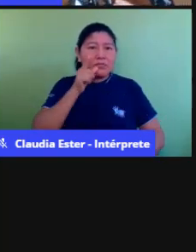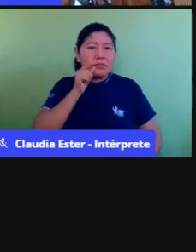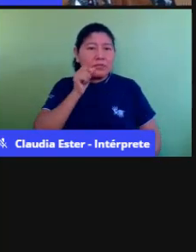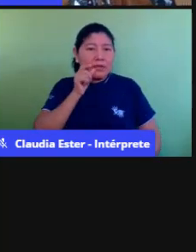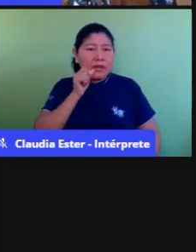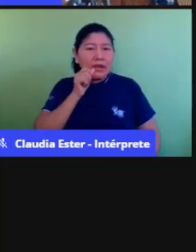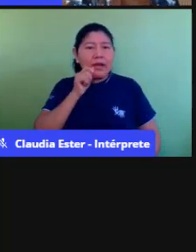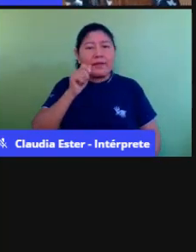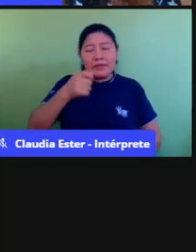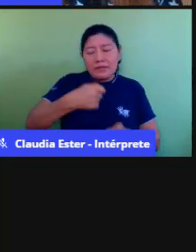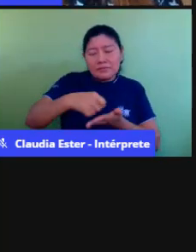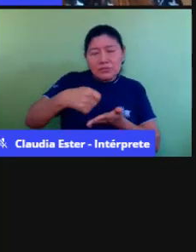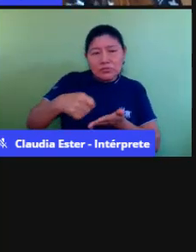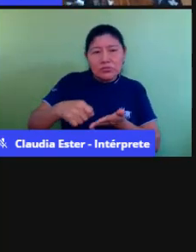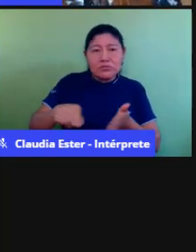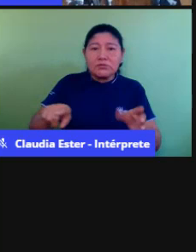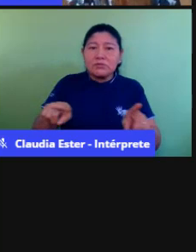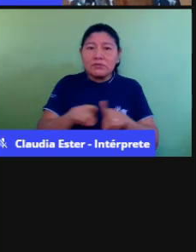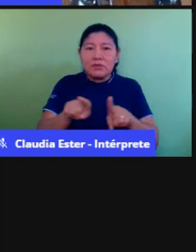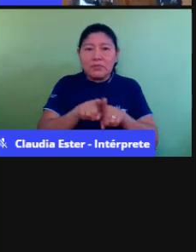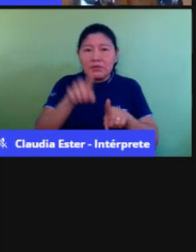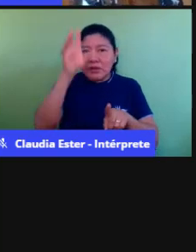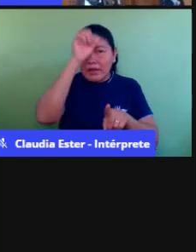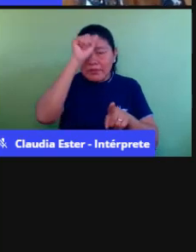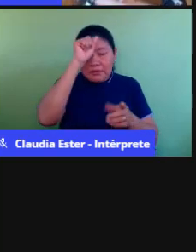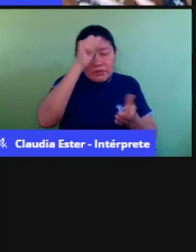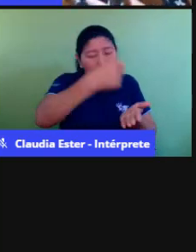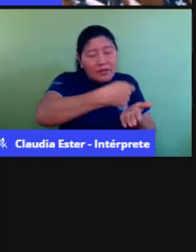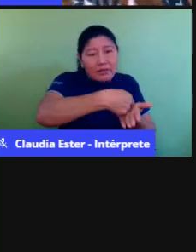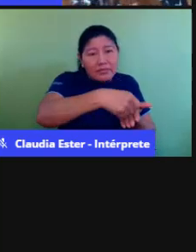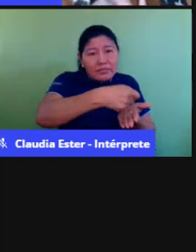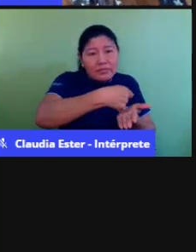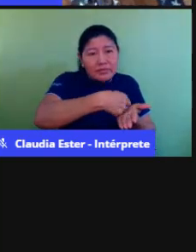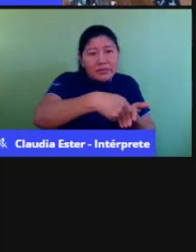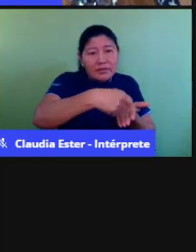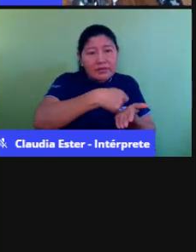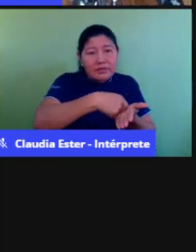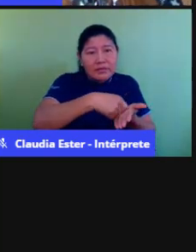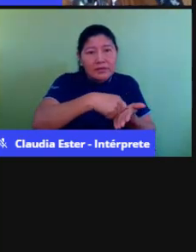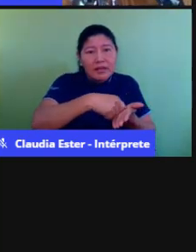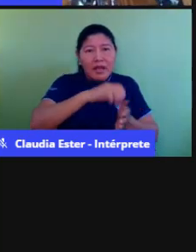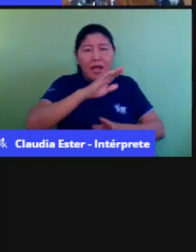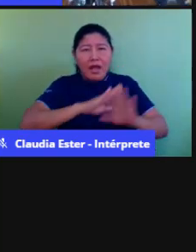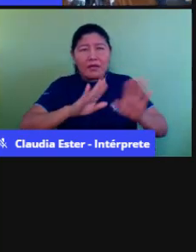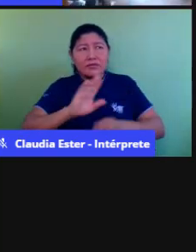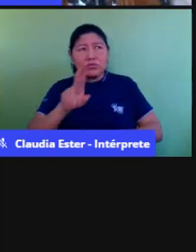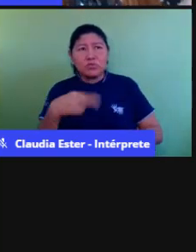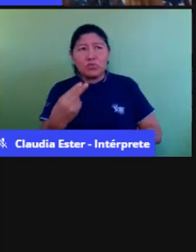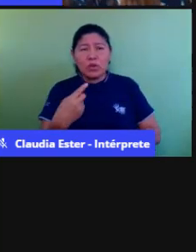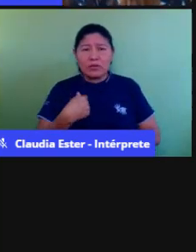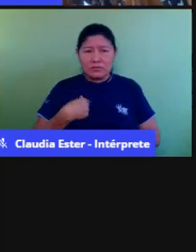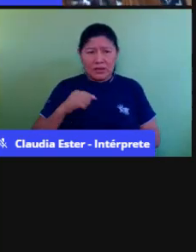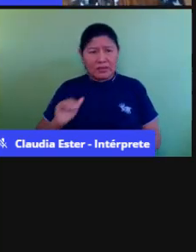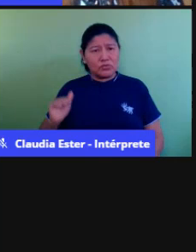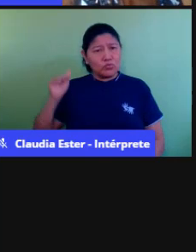se expressar no papel, né? E ainda que para nós adultos, né, esses desenhos, esses